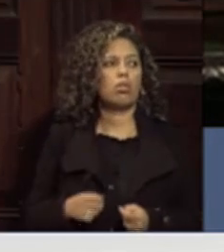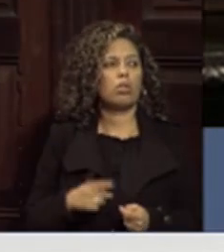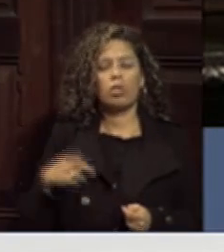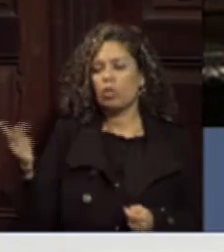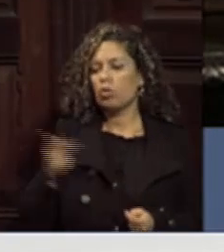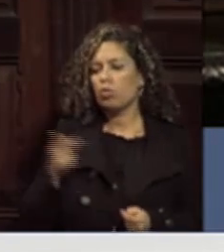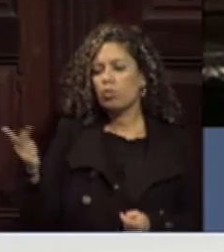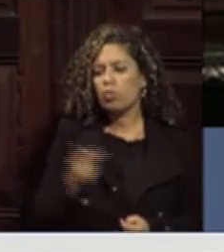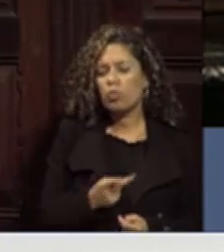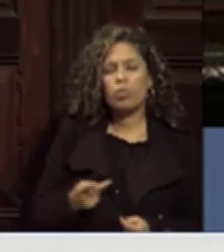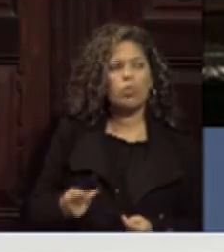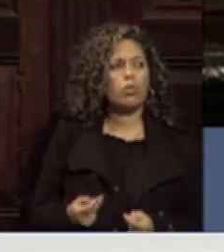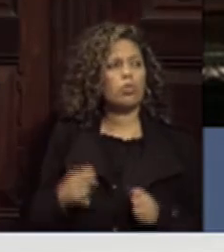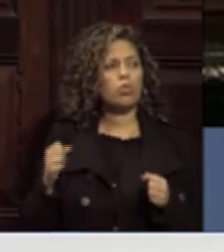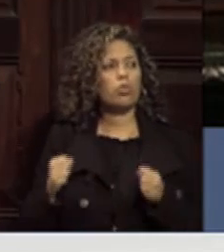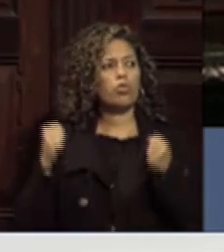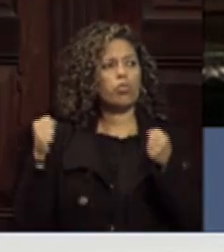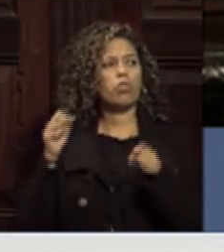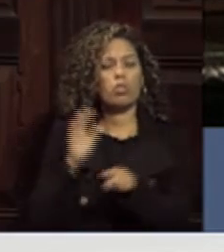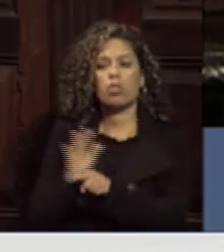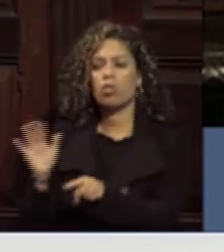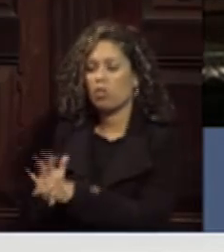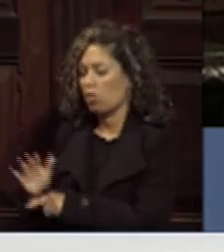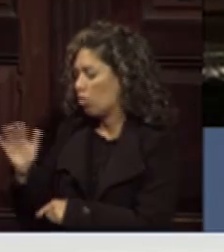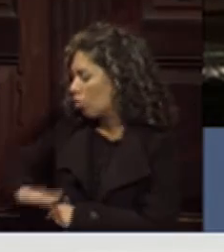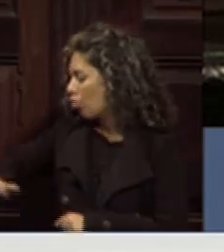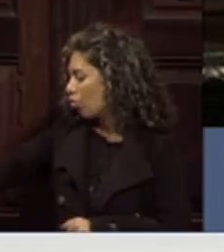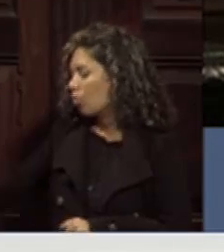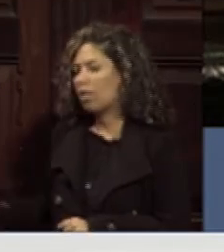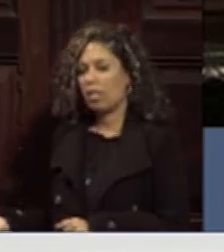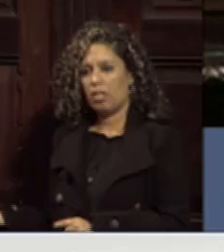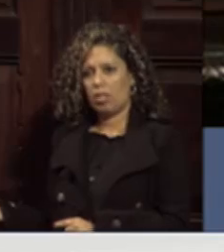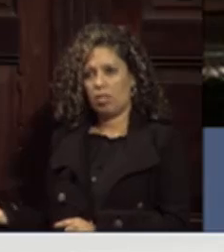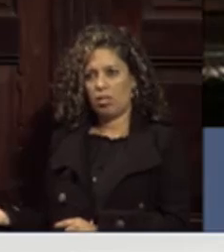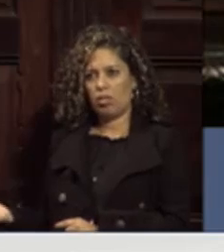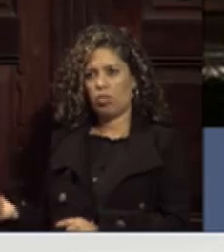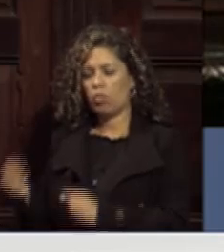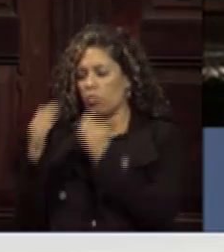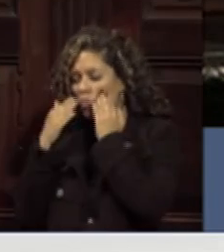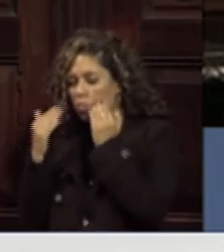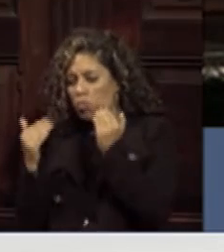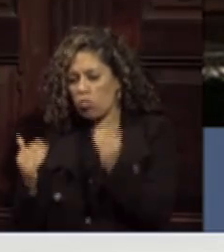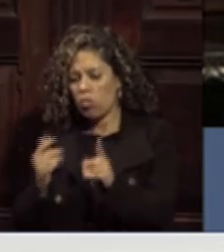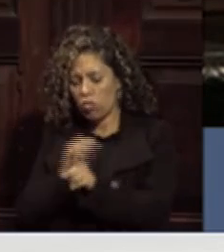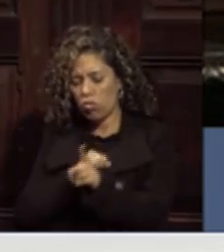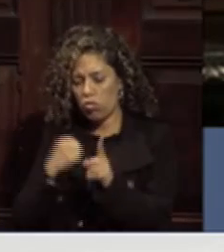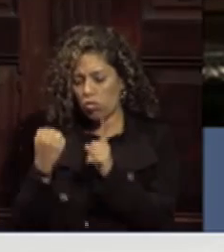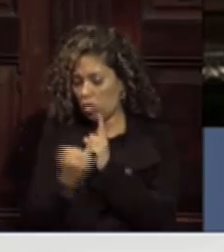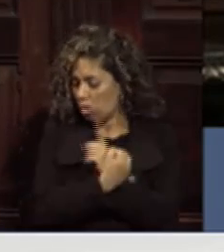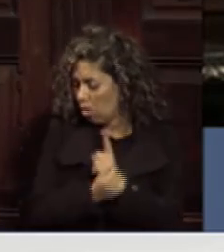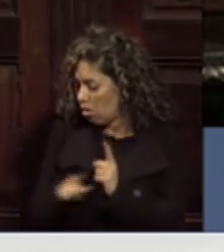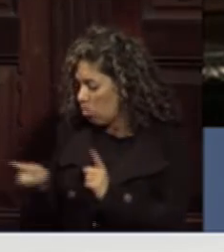essas crianças visíveis à sociedade, que tornam essas crianças que estão